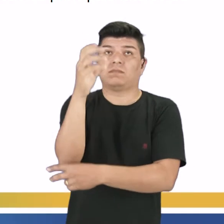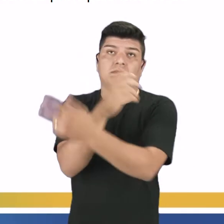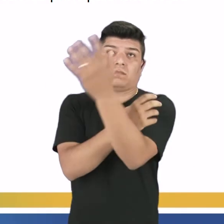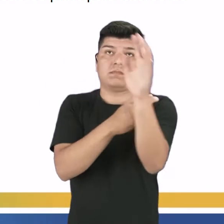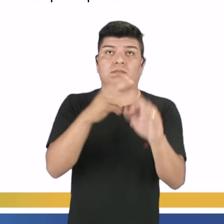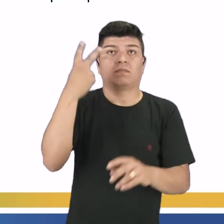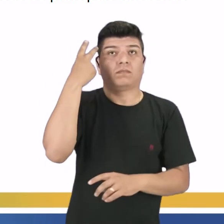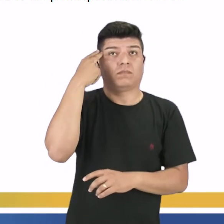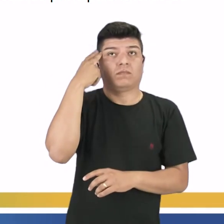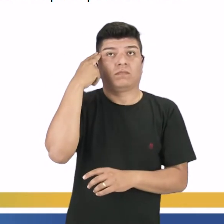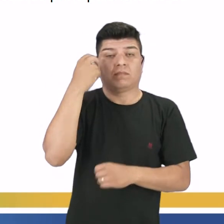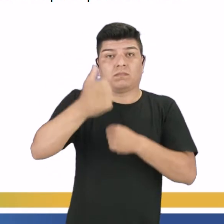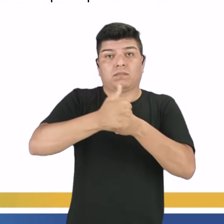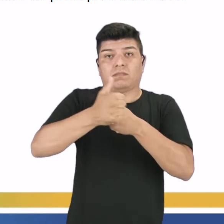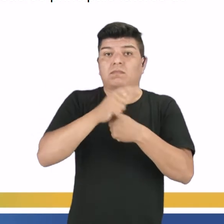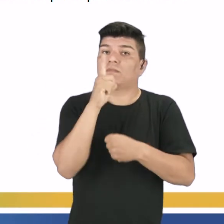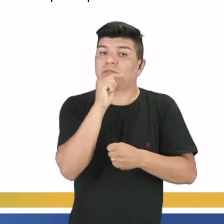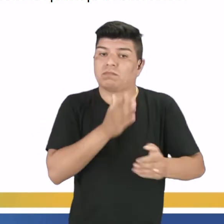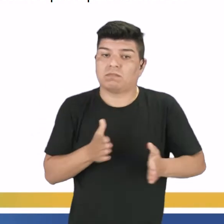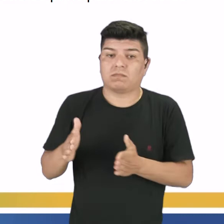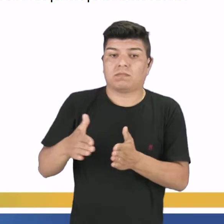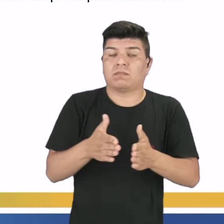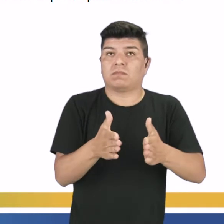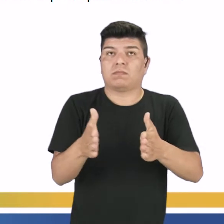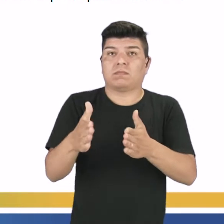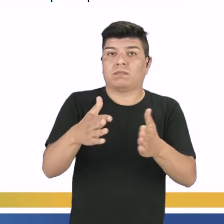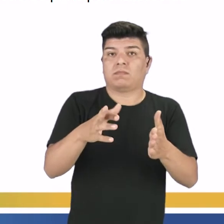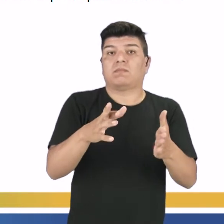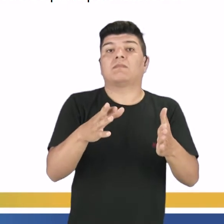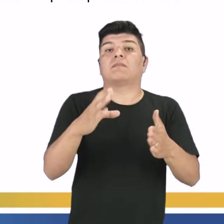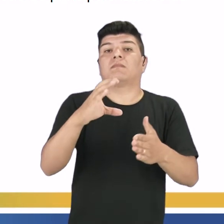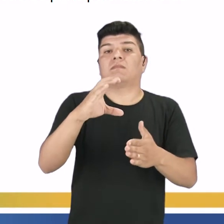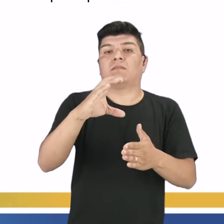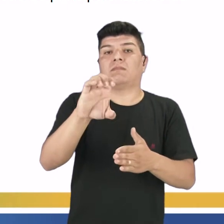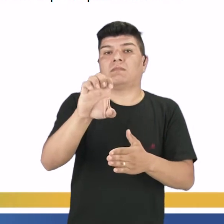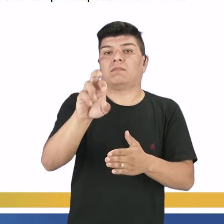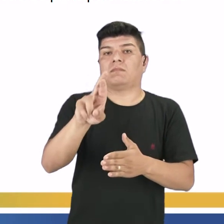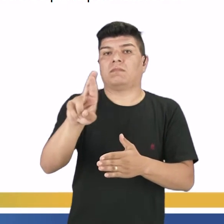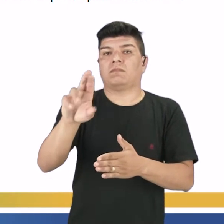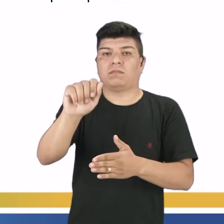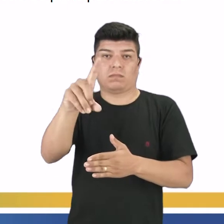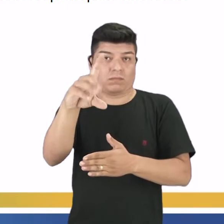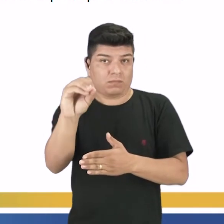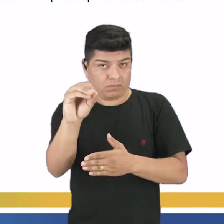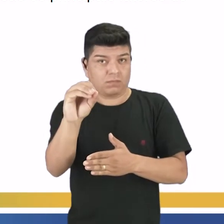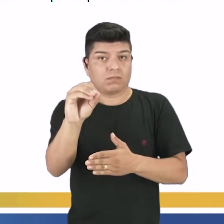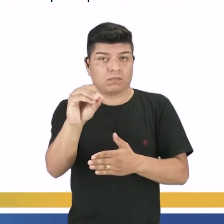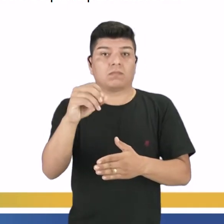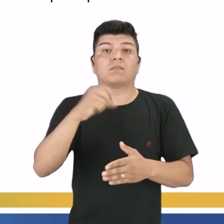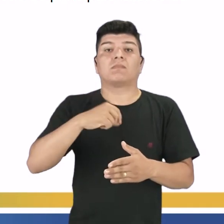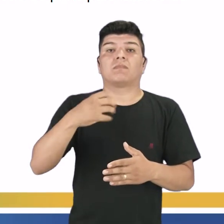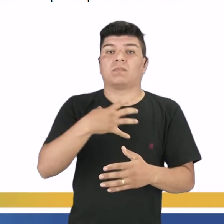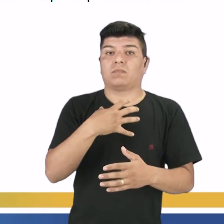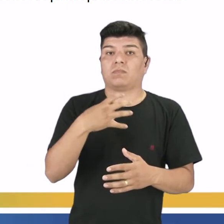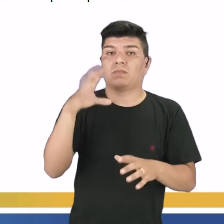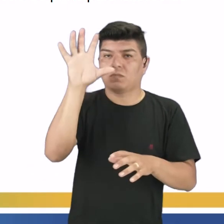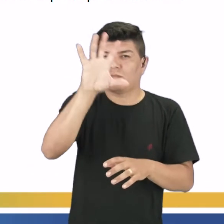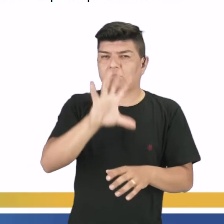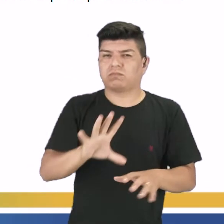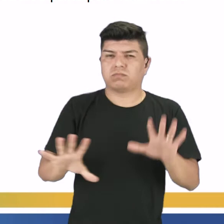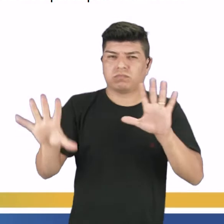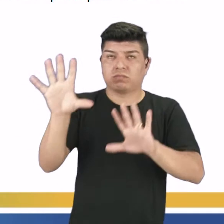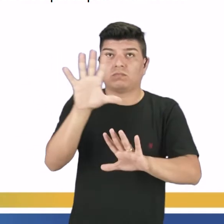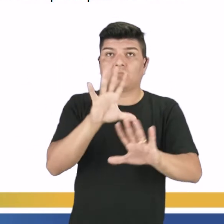comum nas margens de rios dos cerrados no Brasil Central e, em seu clímax, possui